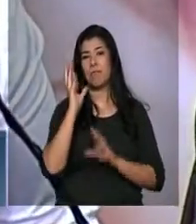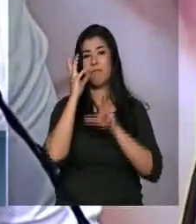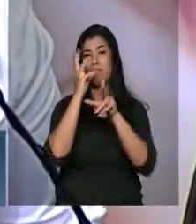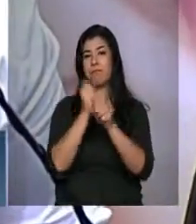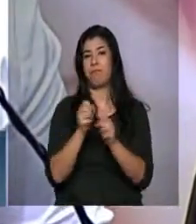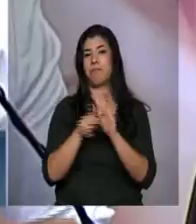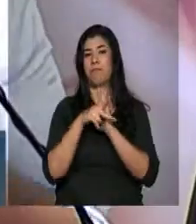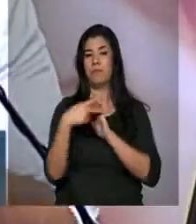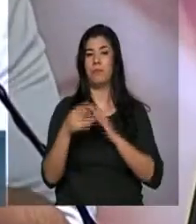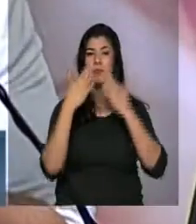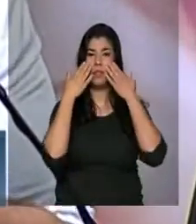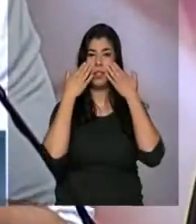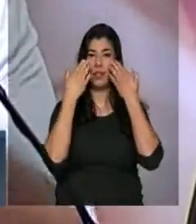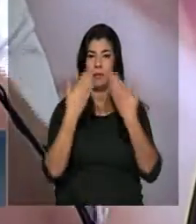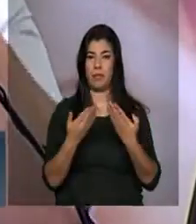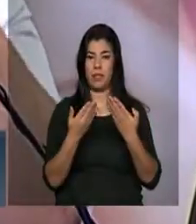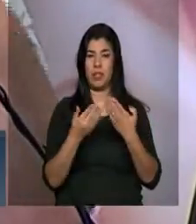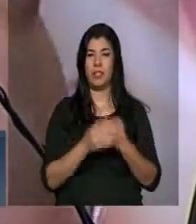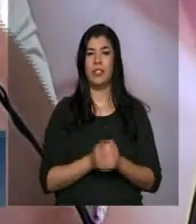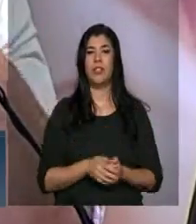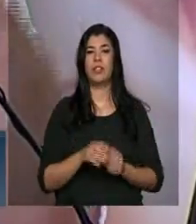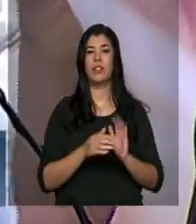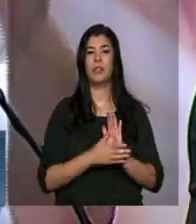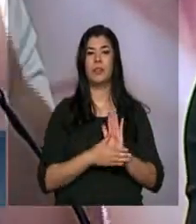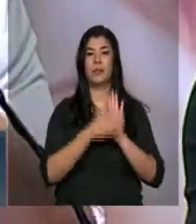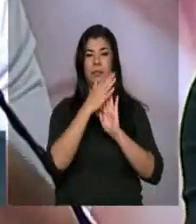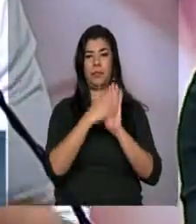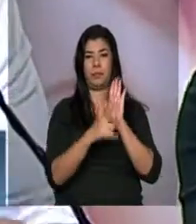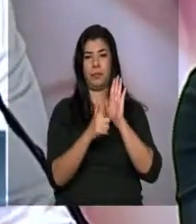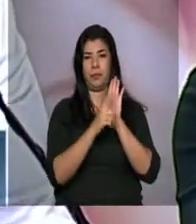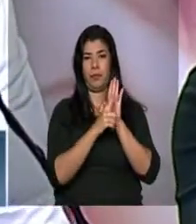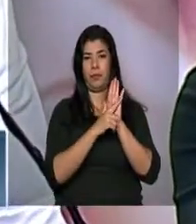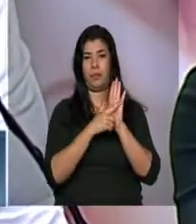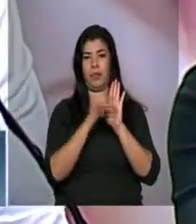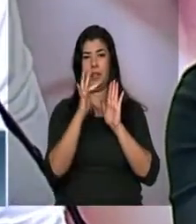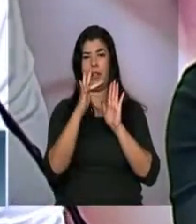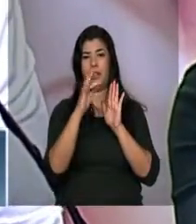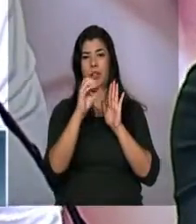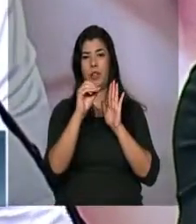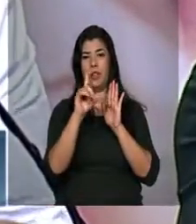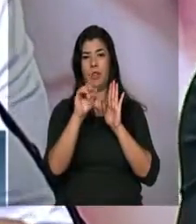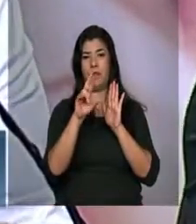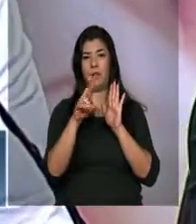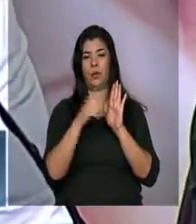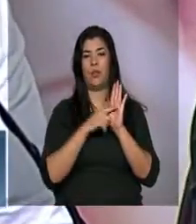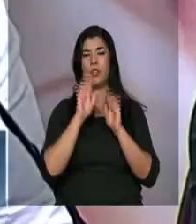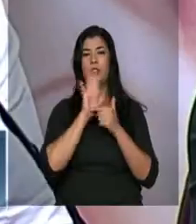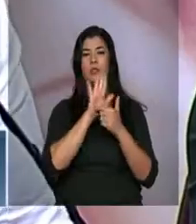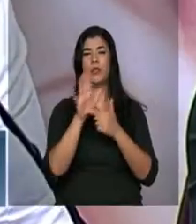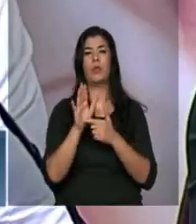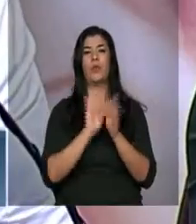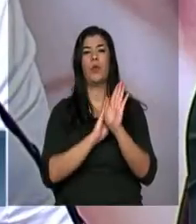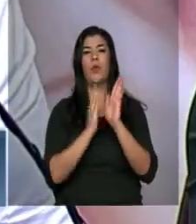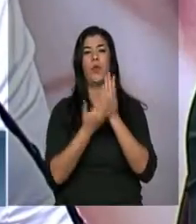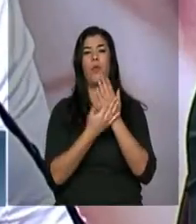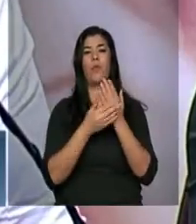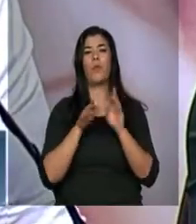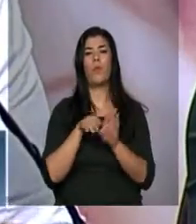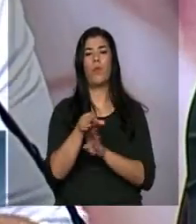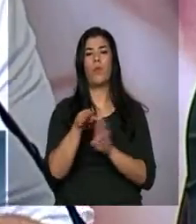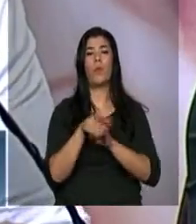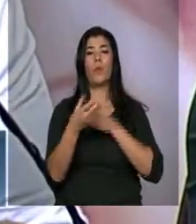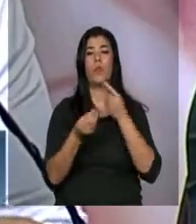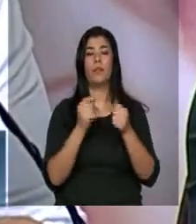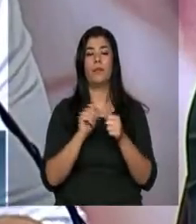gente apresenta no nosso folder, né, que vocês já foram apresentados aqui, as peças publicitárias, todas as